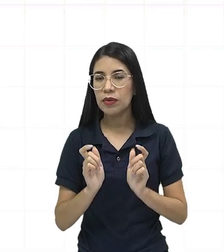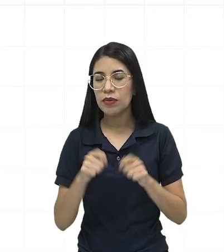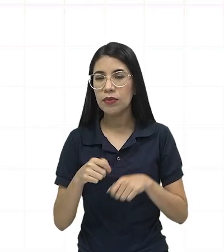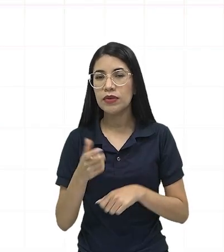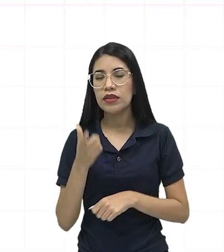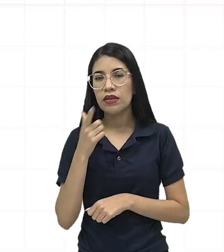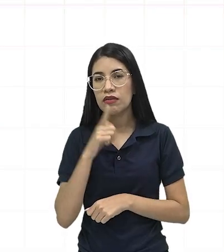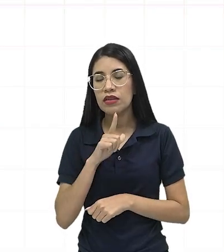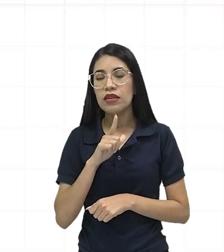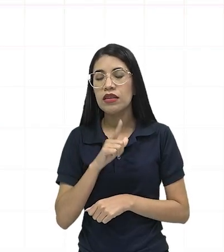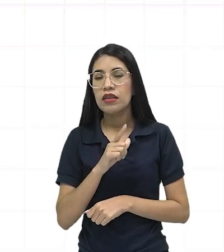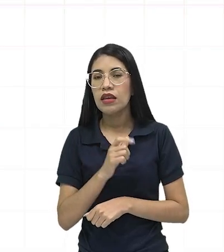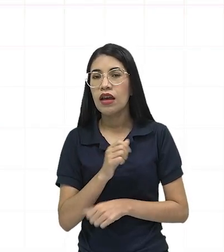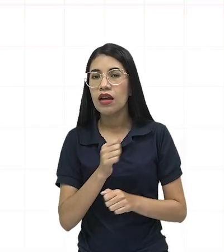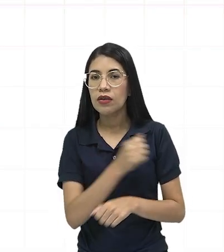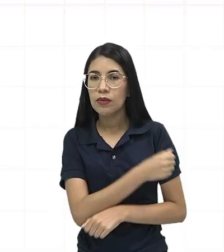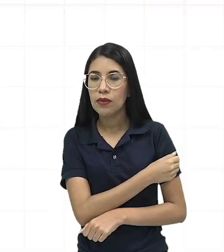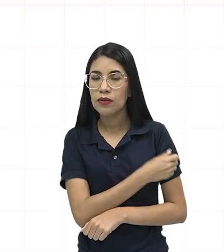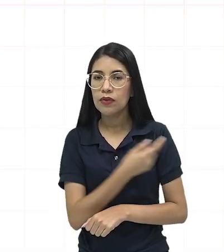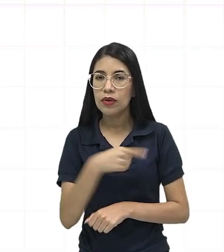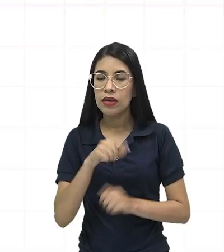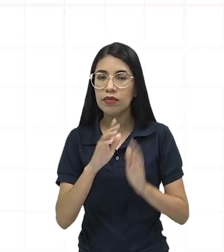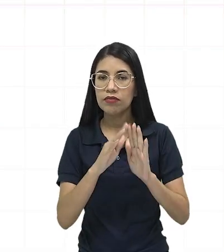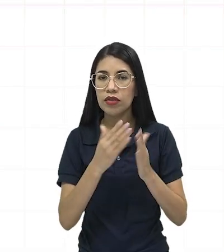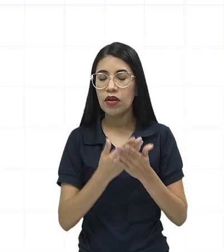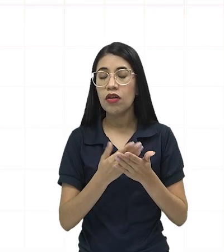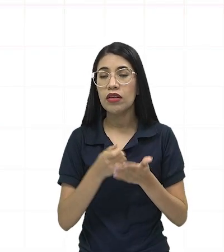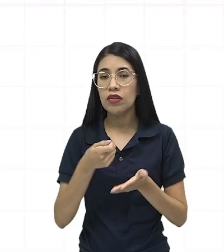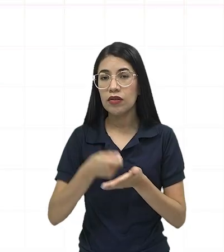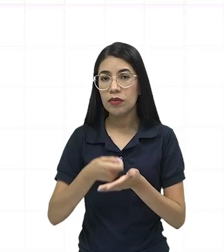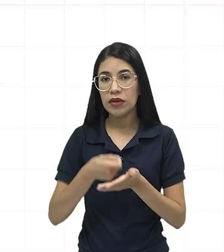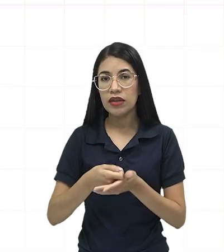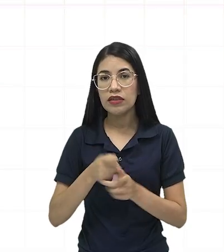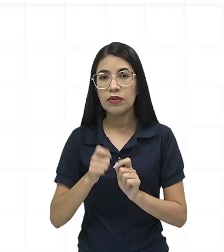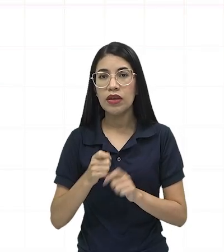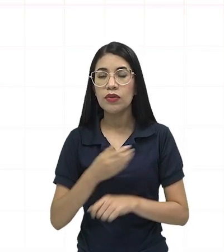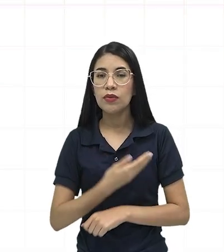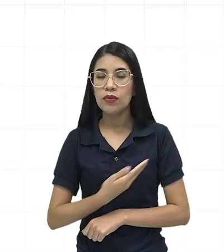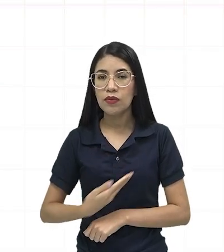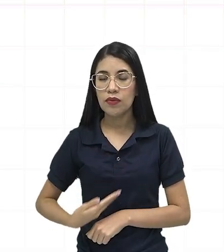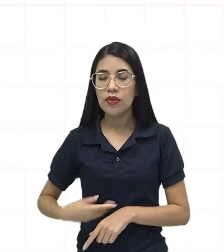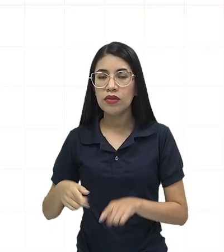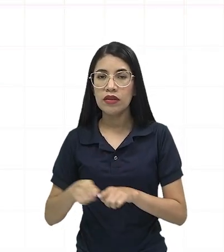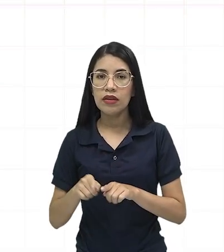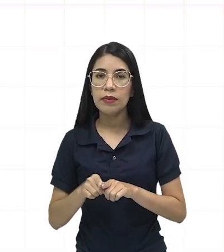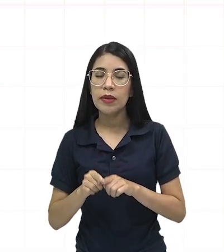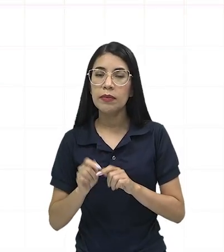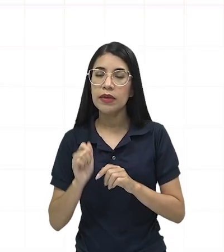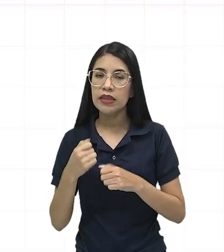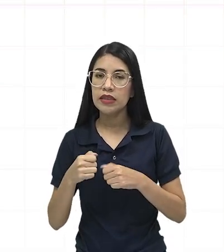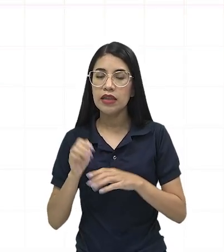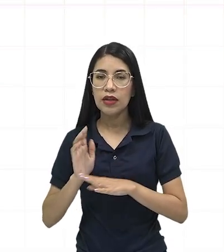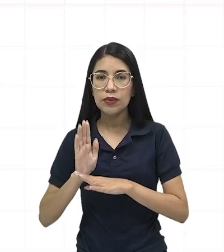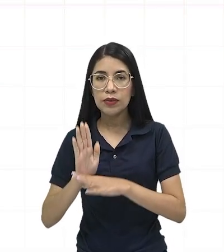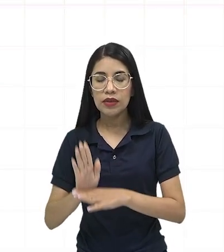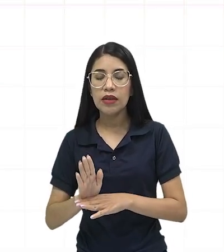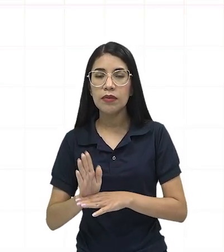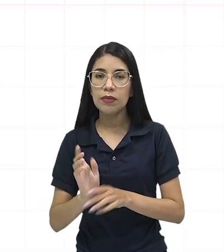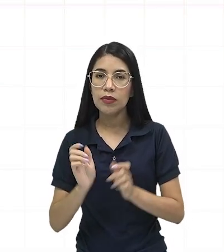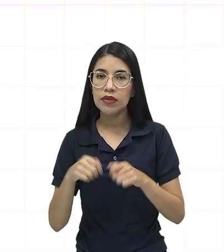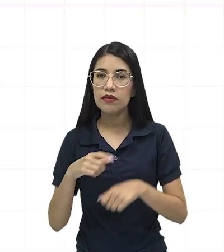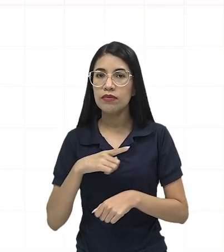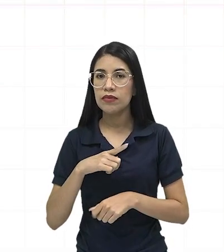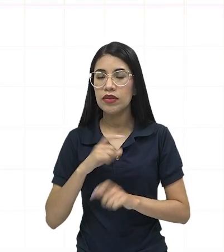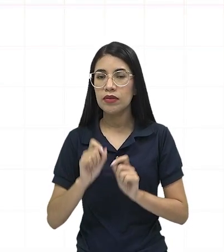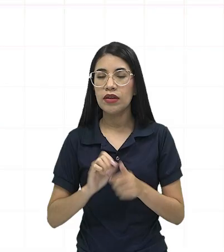educação que deveria ser obrigação do Estado intervir diretamente para proporcionar que